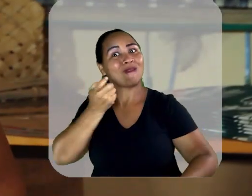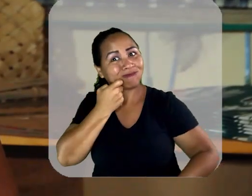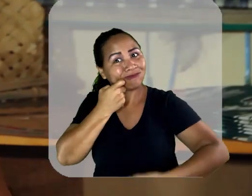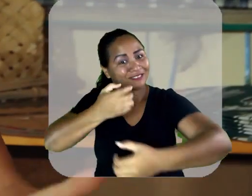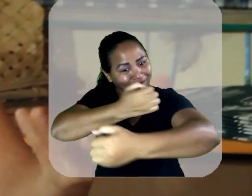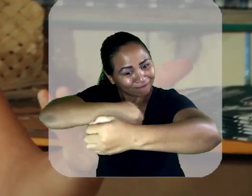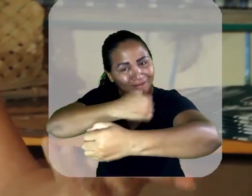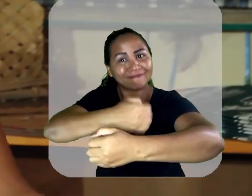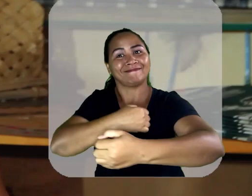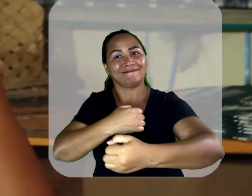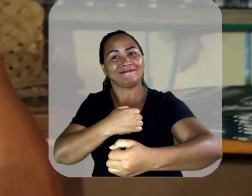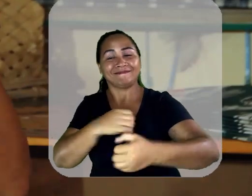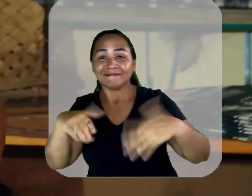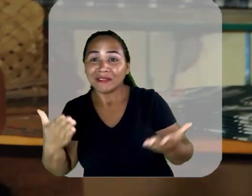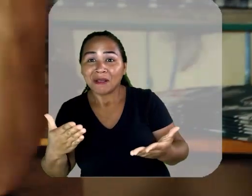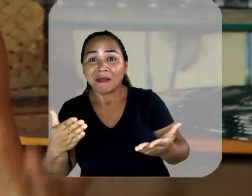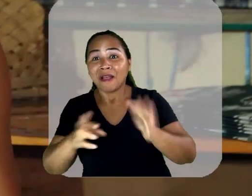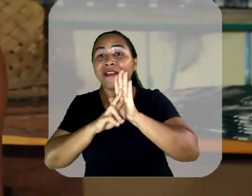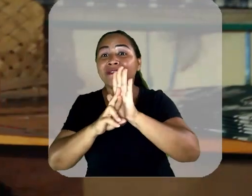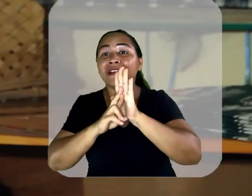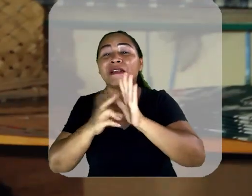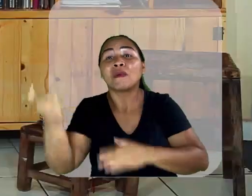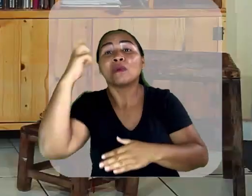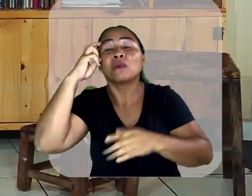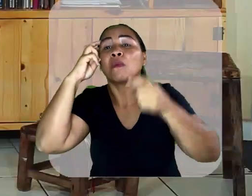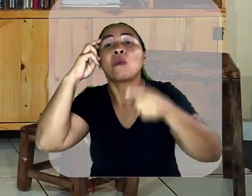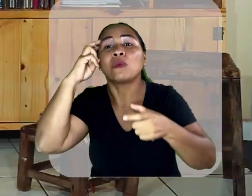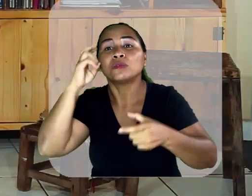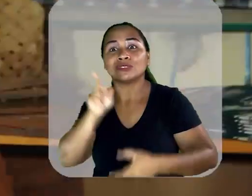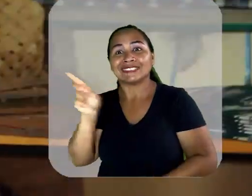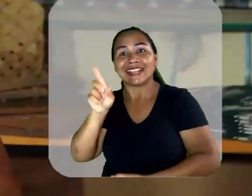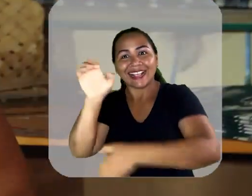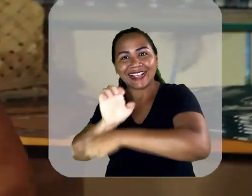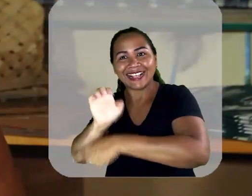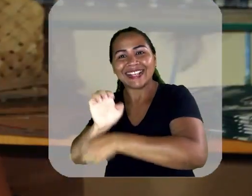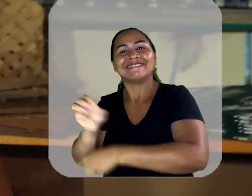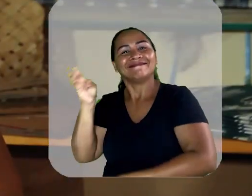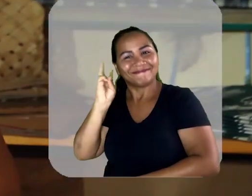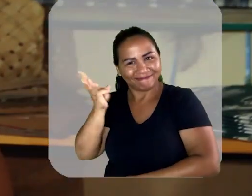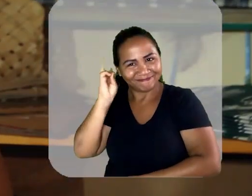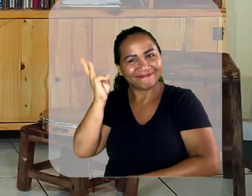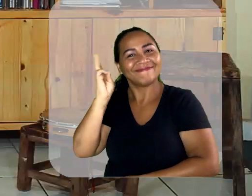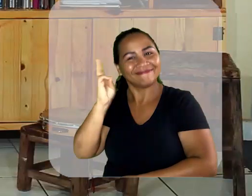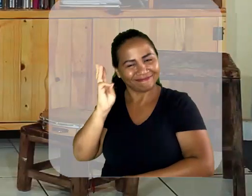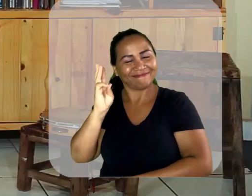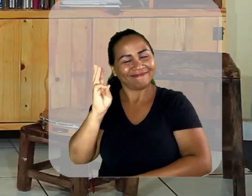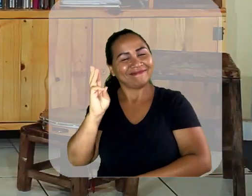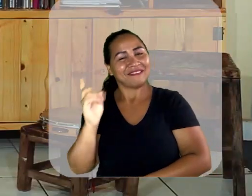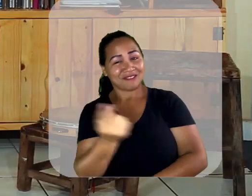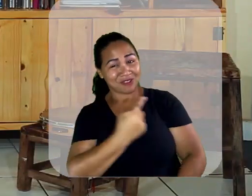Maranhão, das quebradeiras de coco, dos nossos rios, desse universo rural e maravilhoso que é o